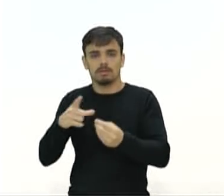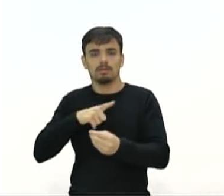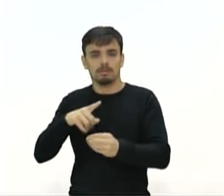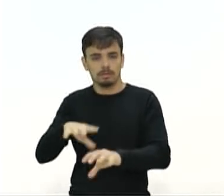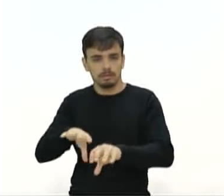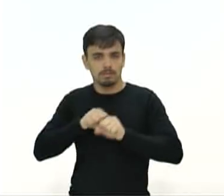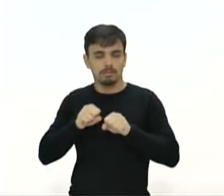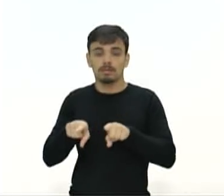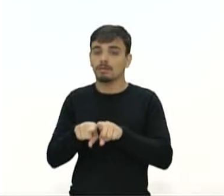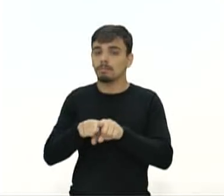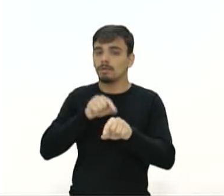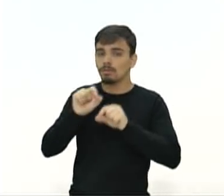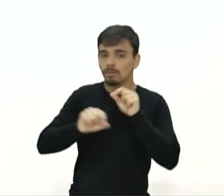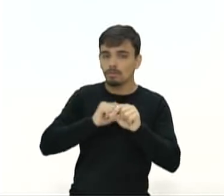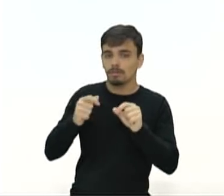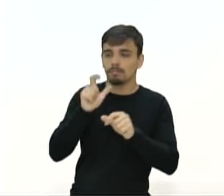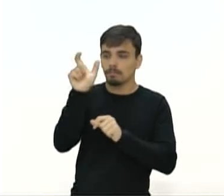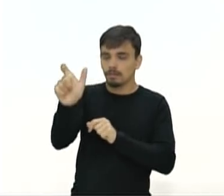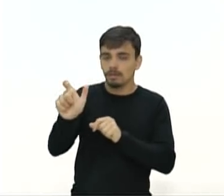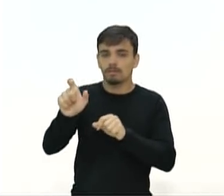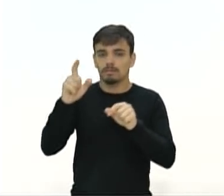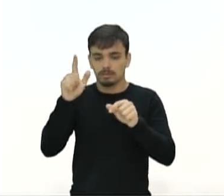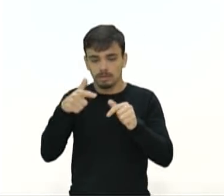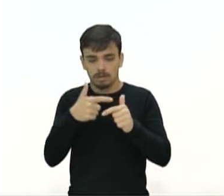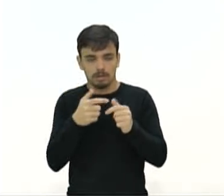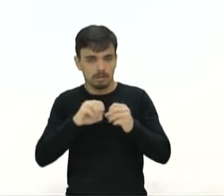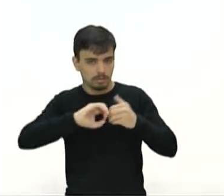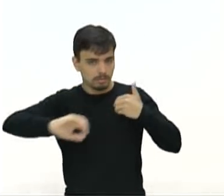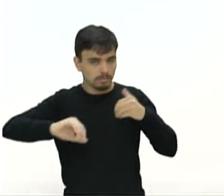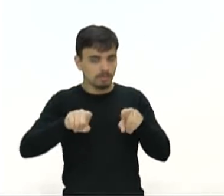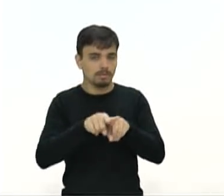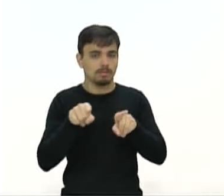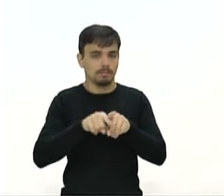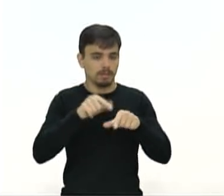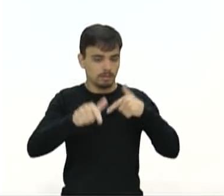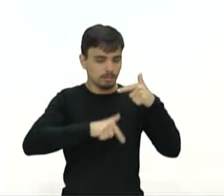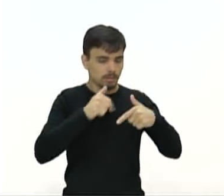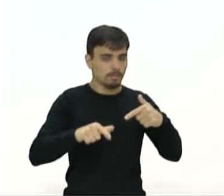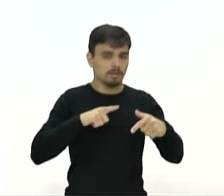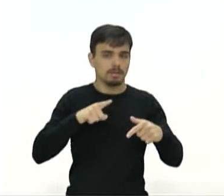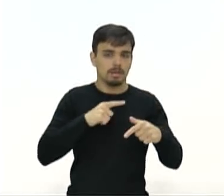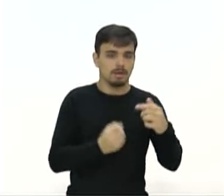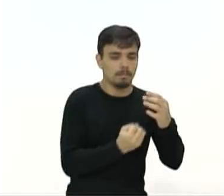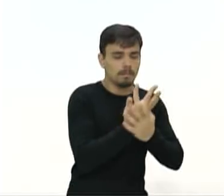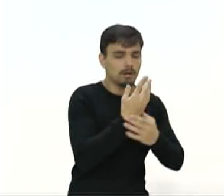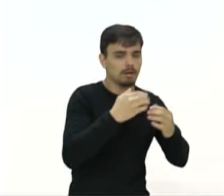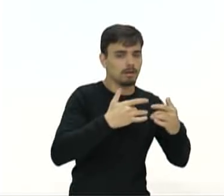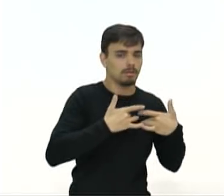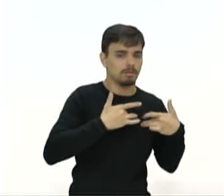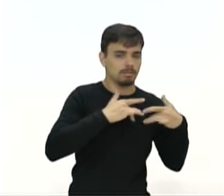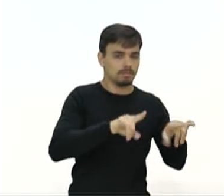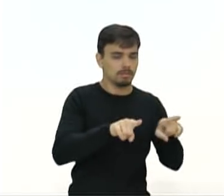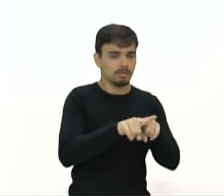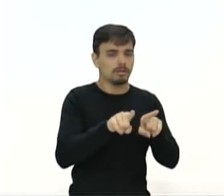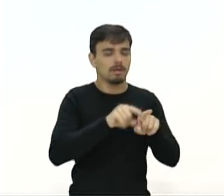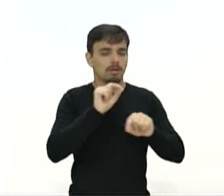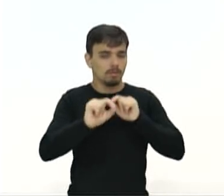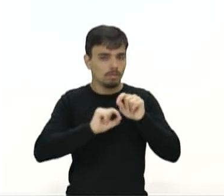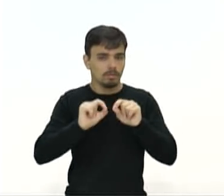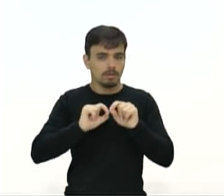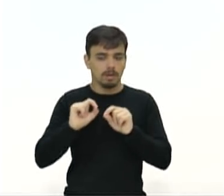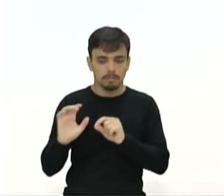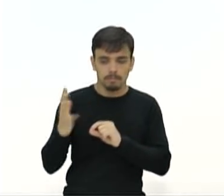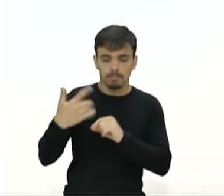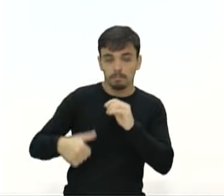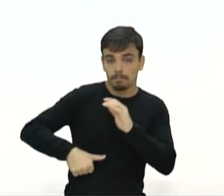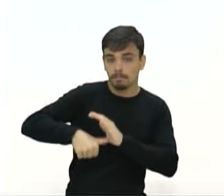Numa palavra, já que a divisão social do trabalho torna a fonte eminente da solidariedade social, ela se torna, ao